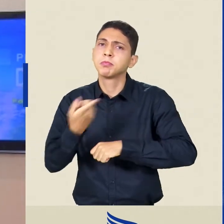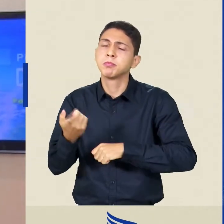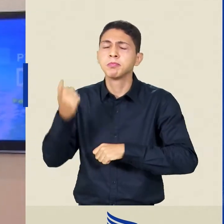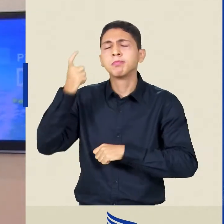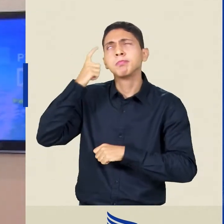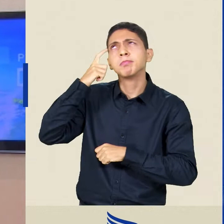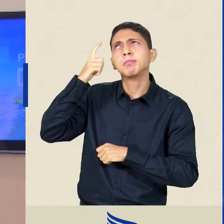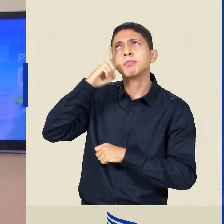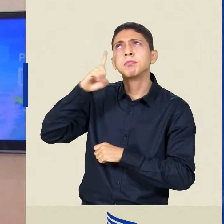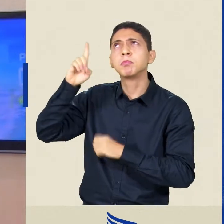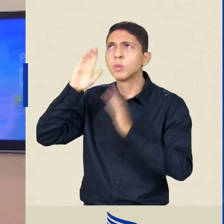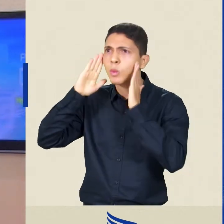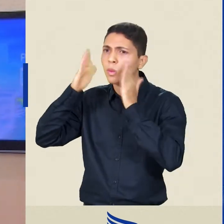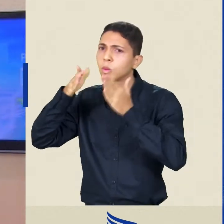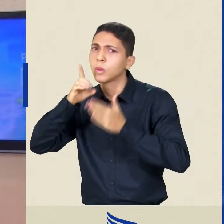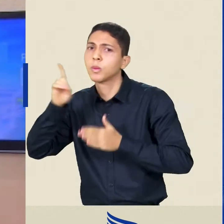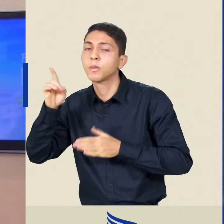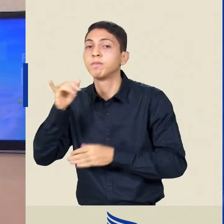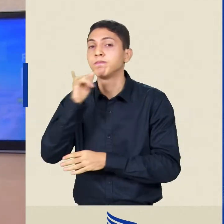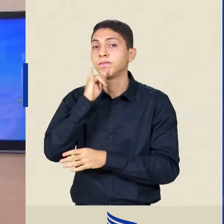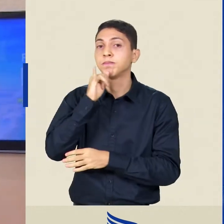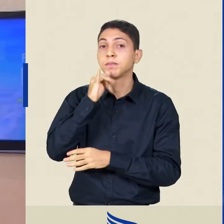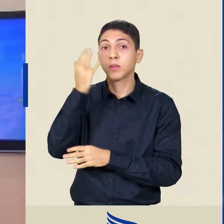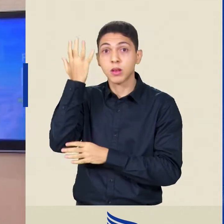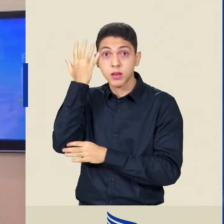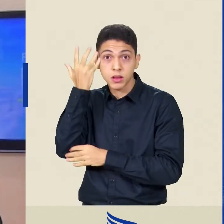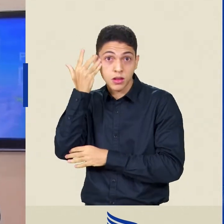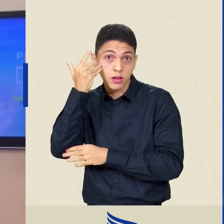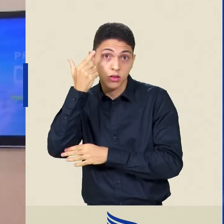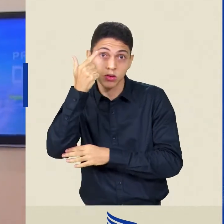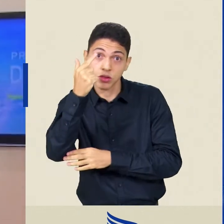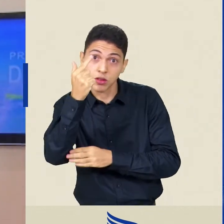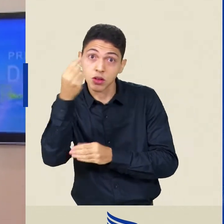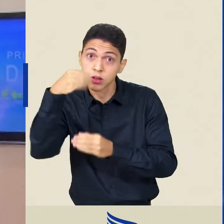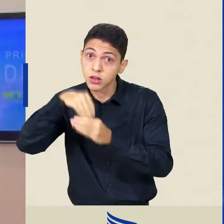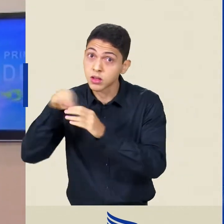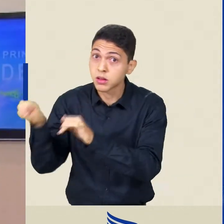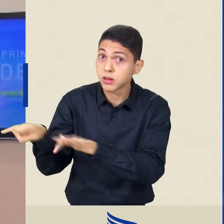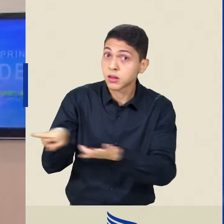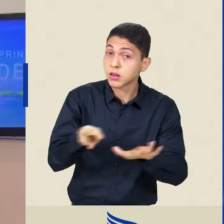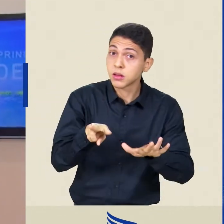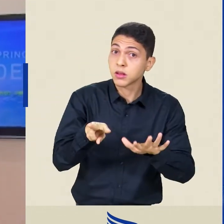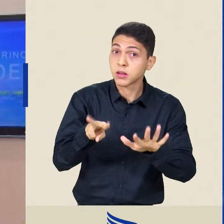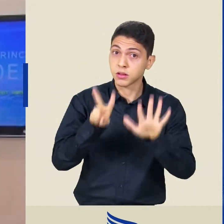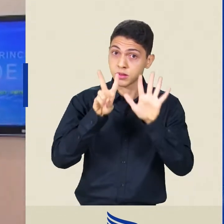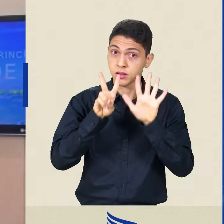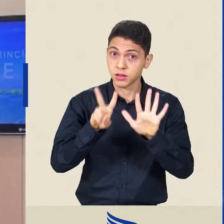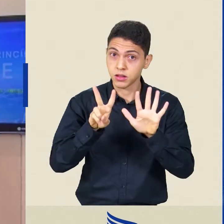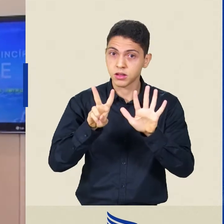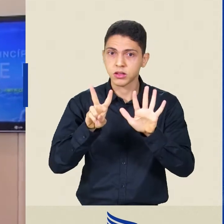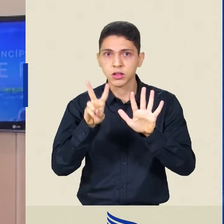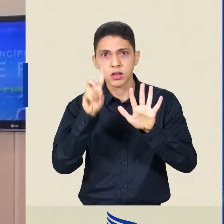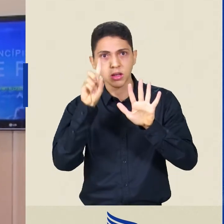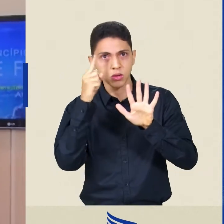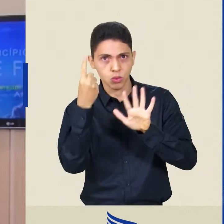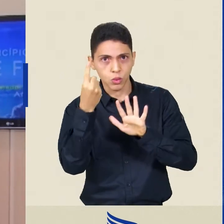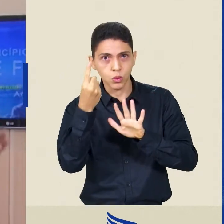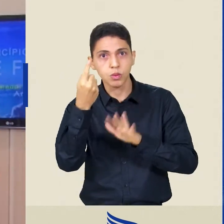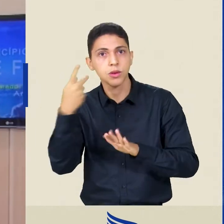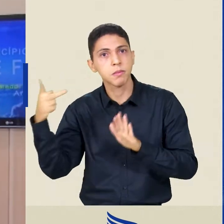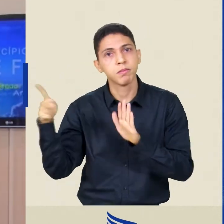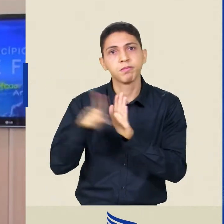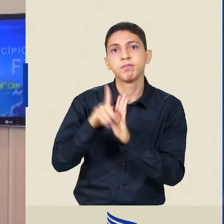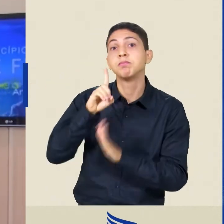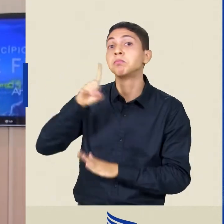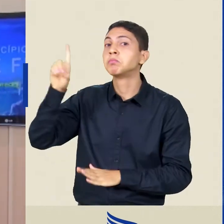exemplo, dos 7 dias da semana, Deus pede que lhe devolvamos um dia, o sábado. Já estudamos sobre o sábado em